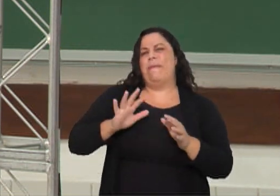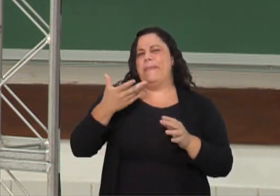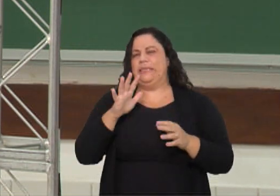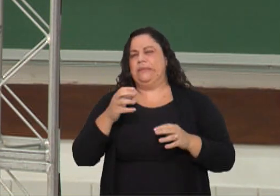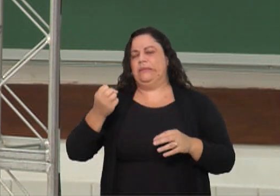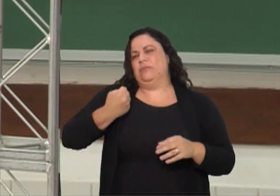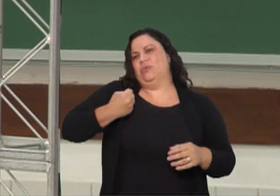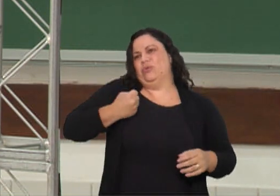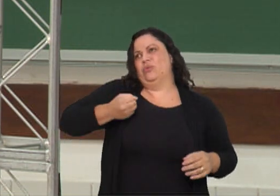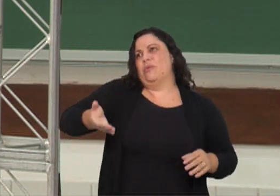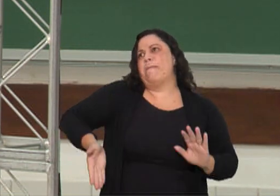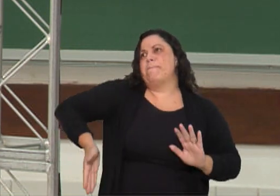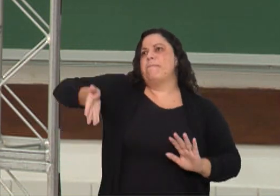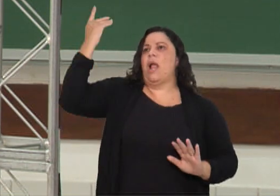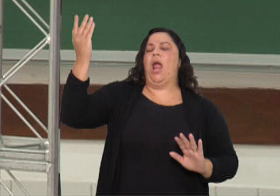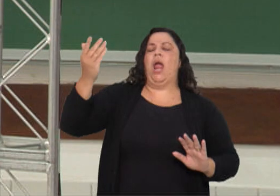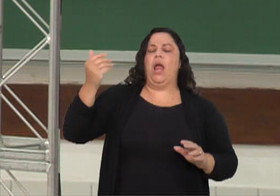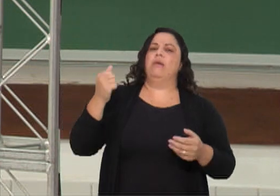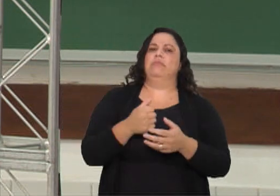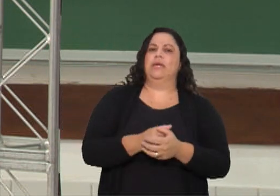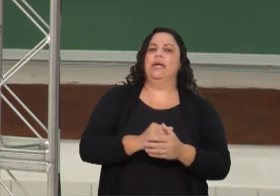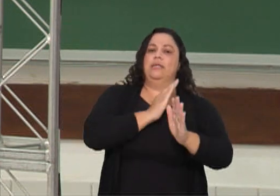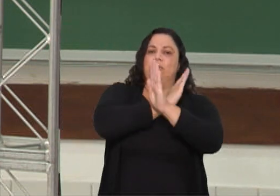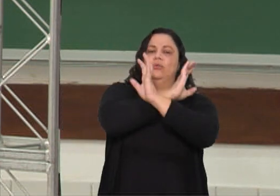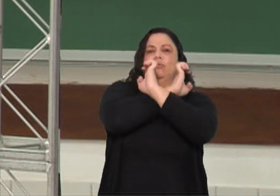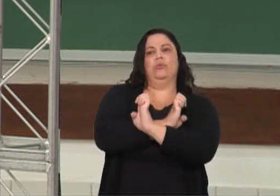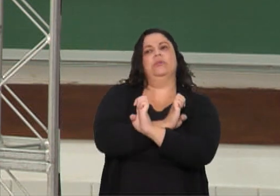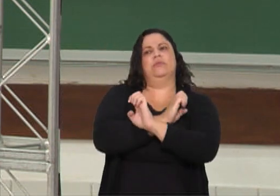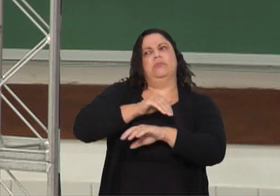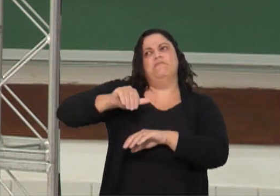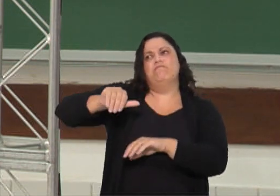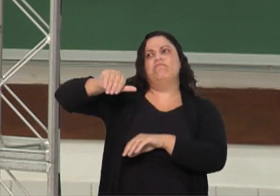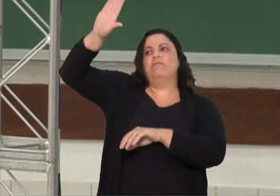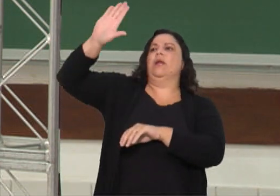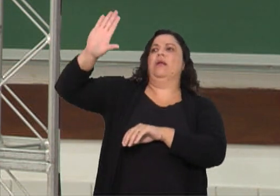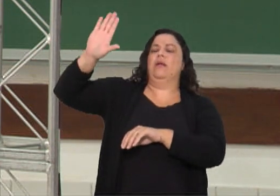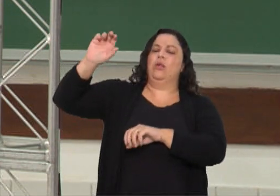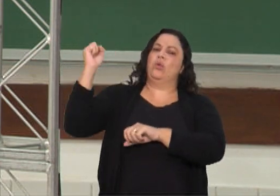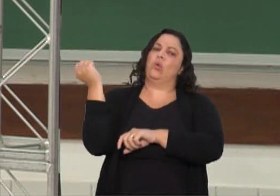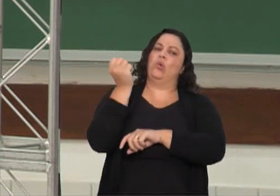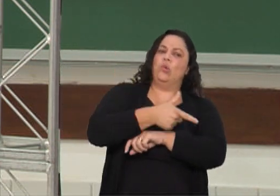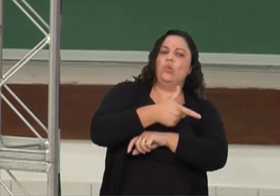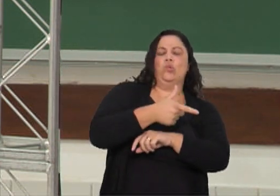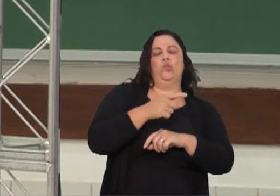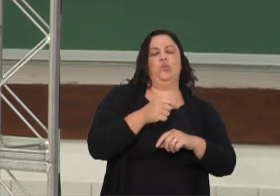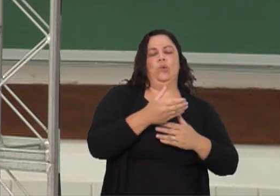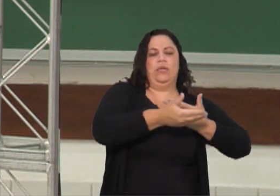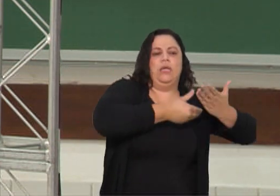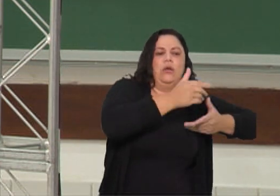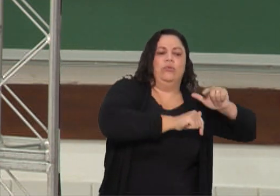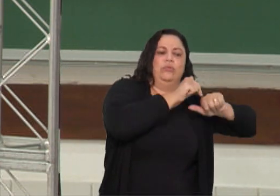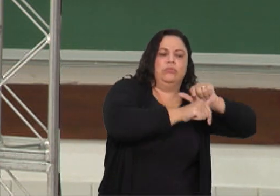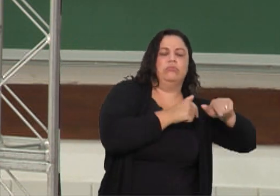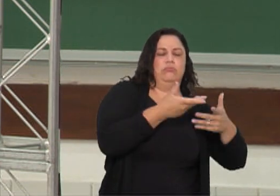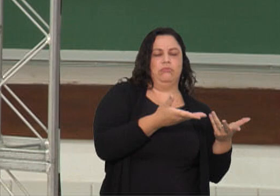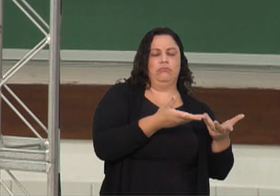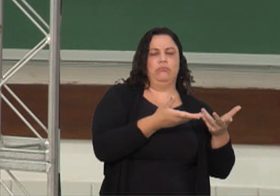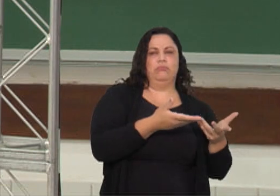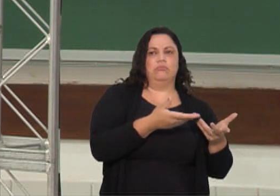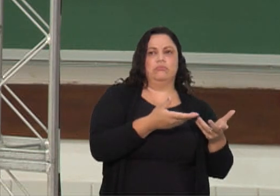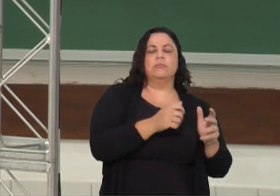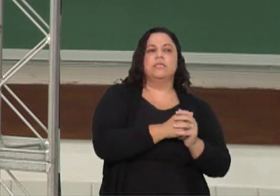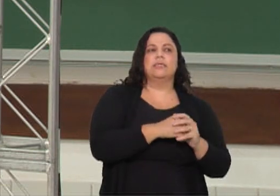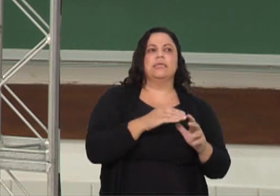muito maior entre os espartanos. Para manter esses servos, os ilotas, né, numa situação de servidão,